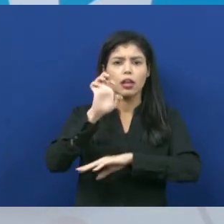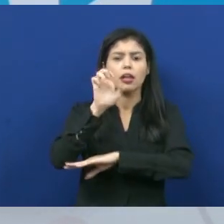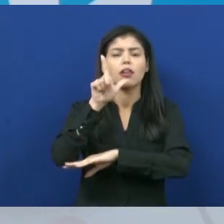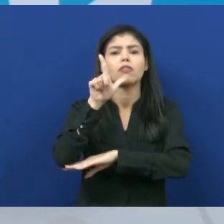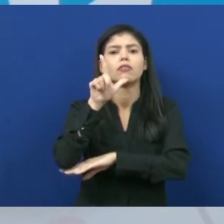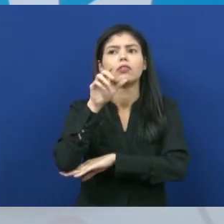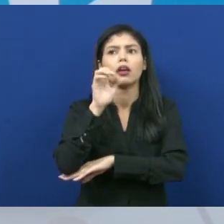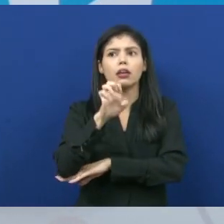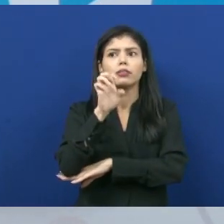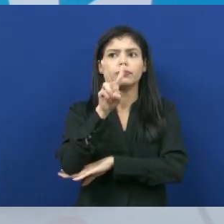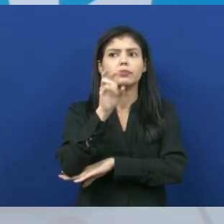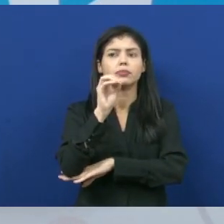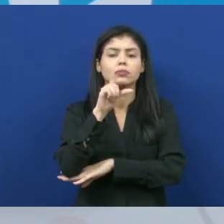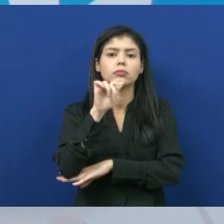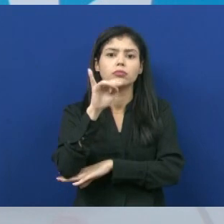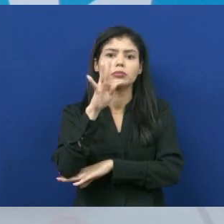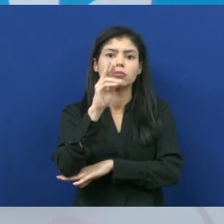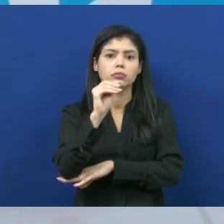de forma...